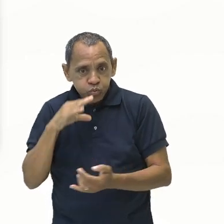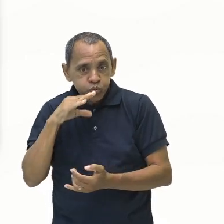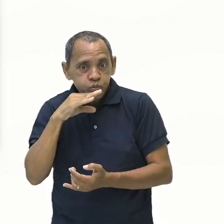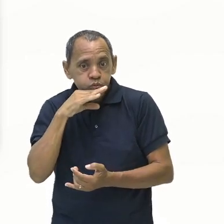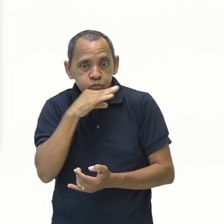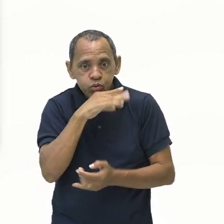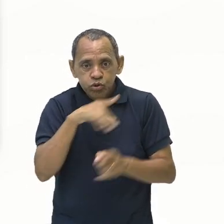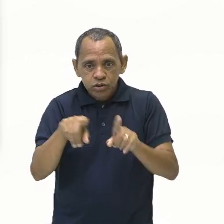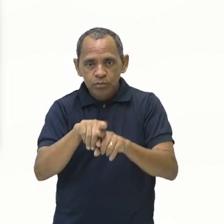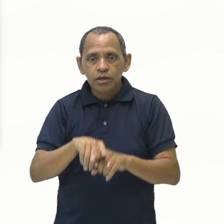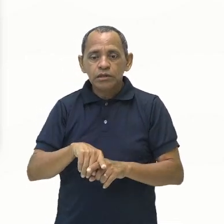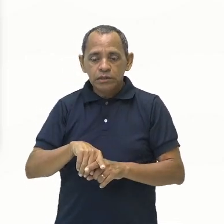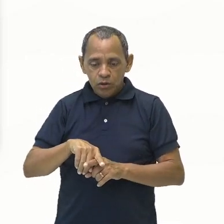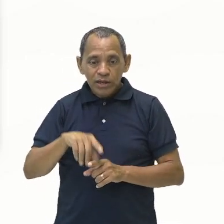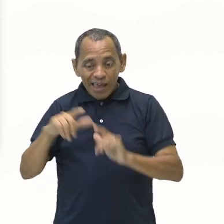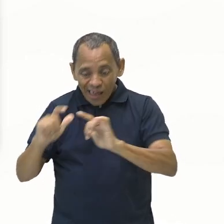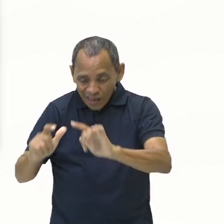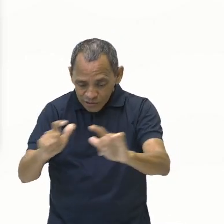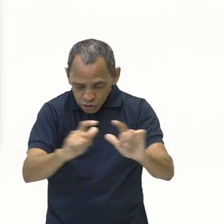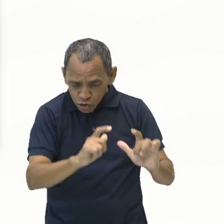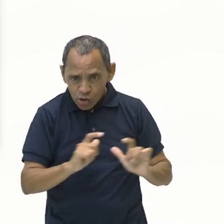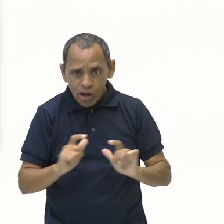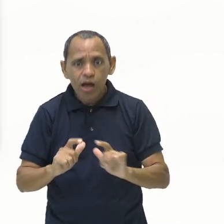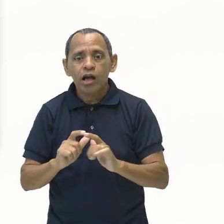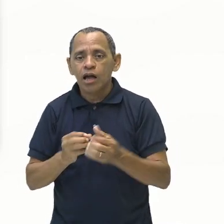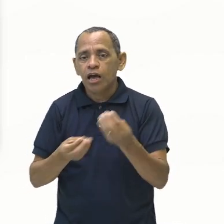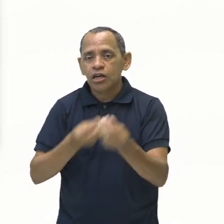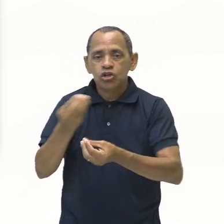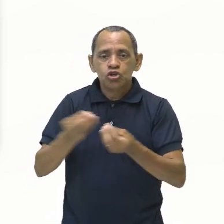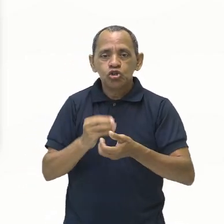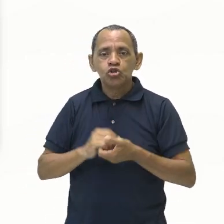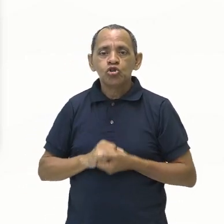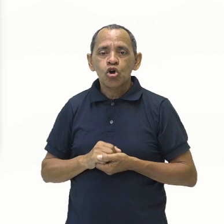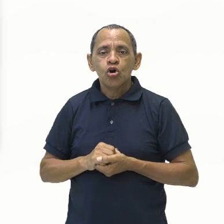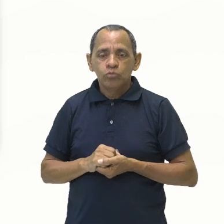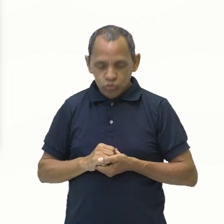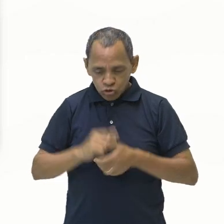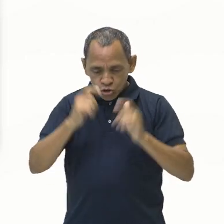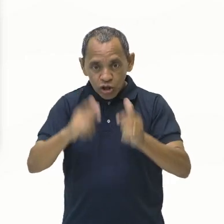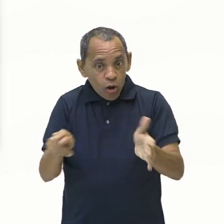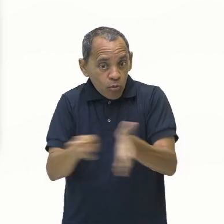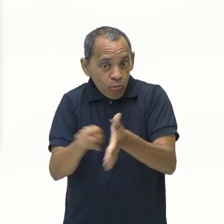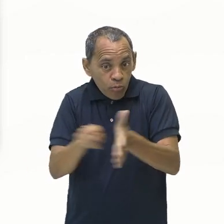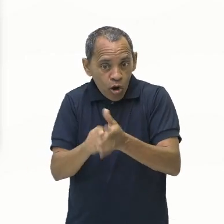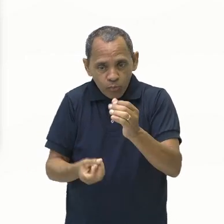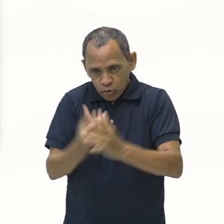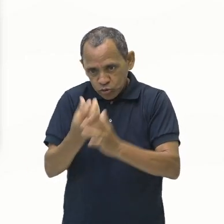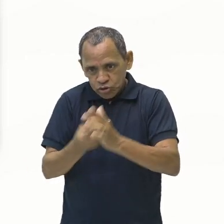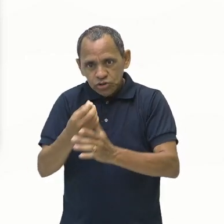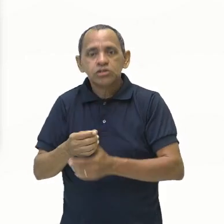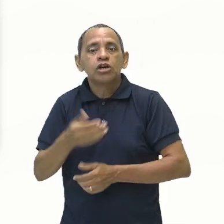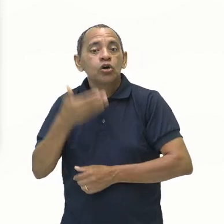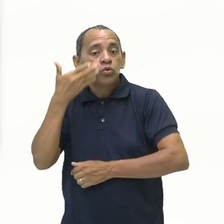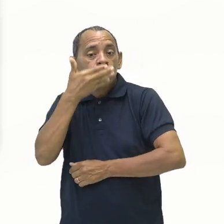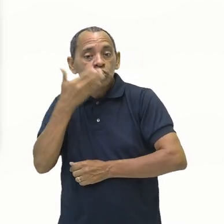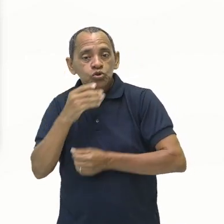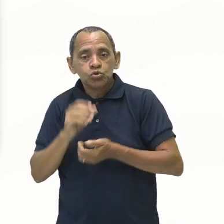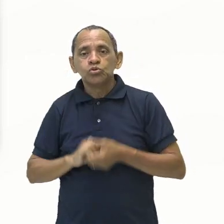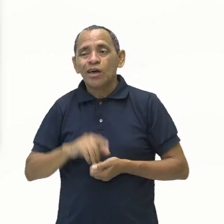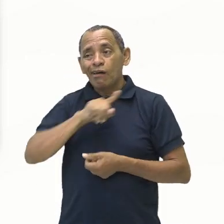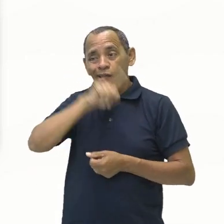o coração do engenho para a produção do açúcar, que seria comercializado na